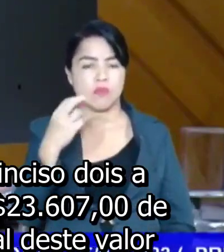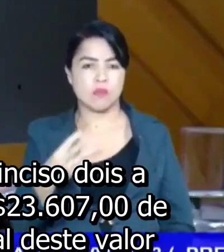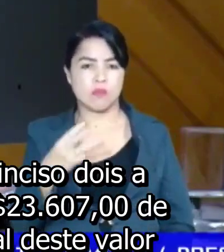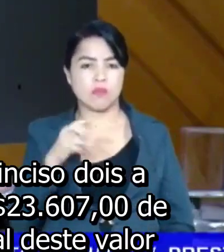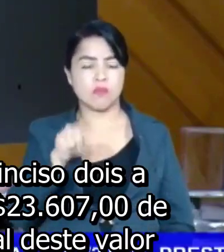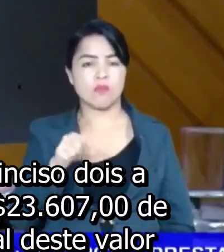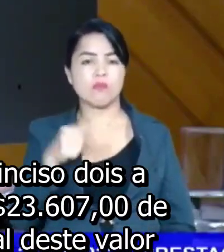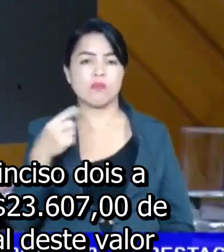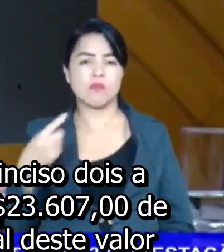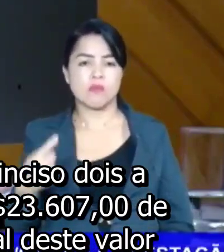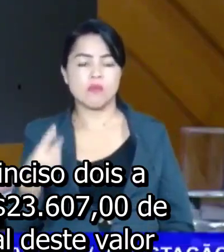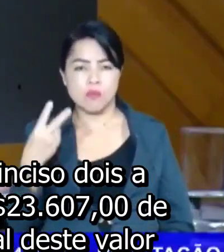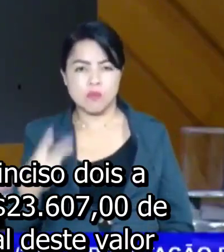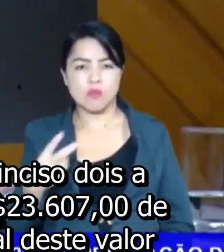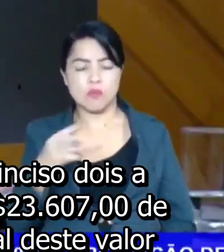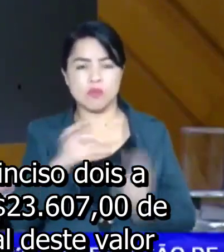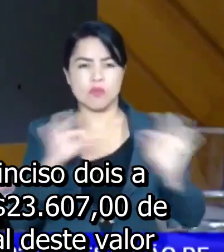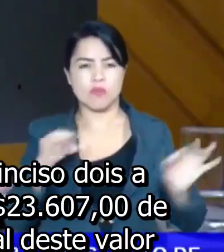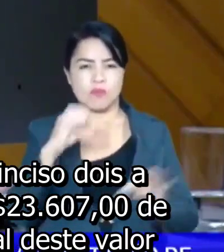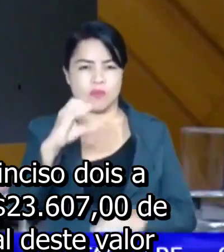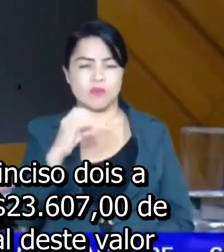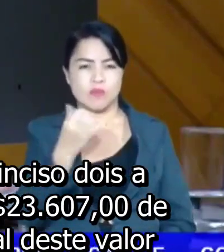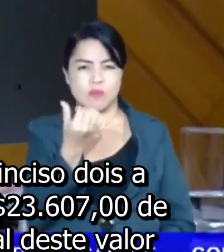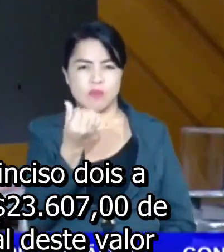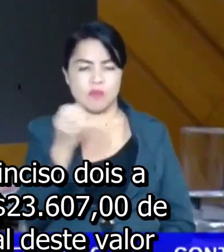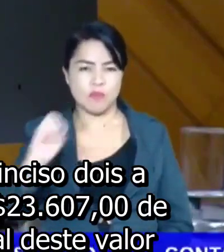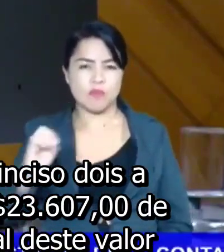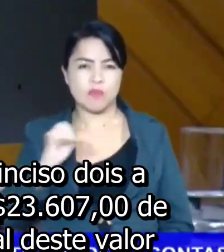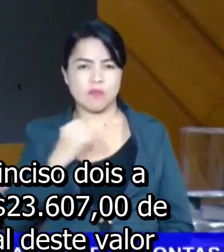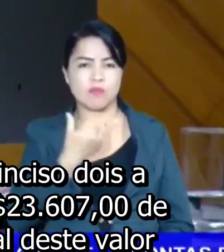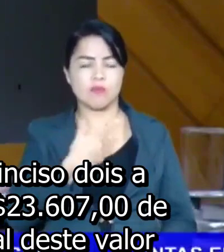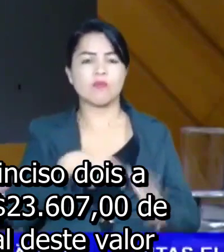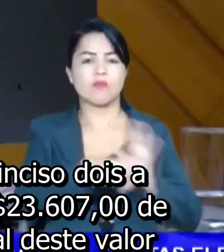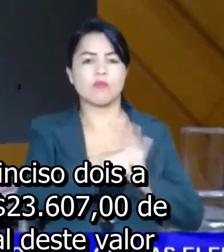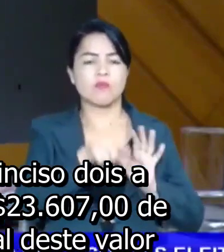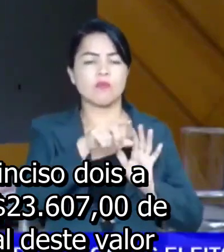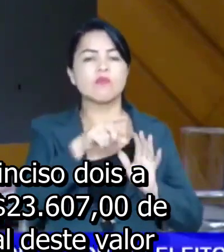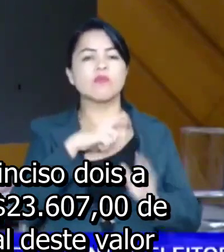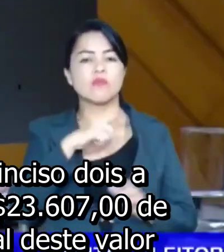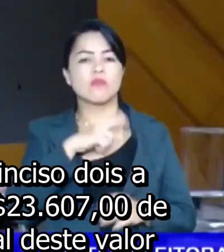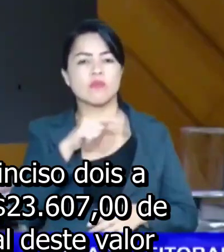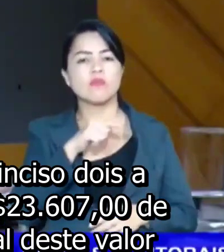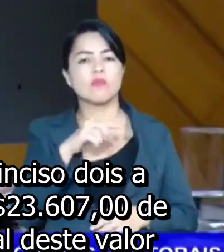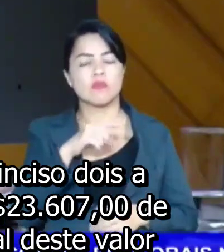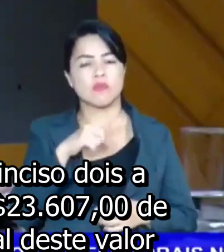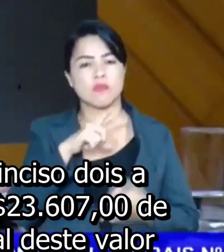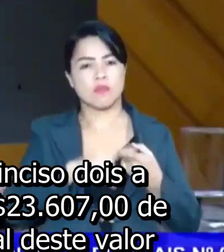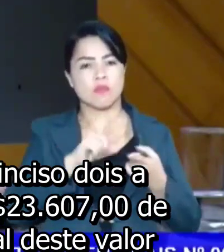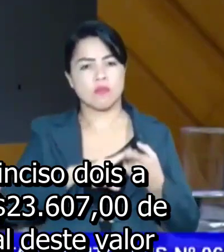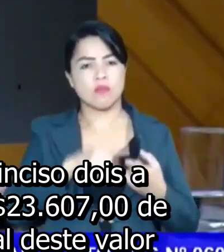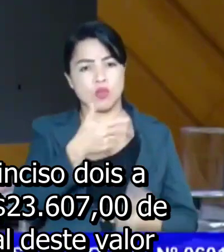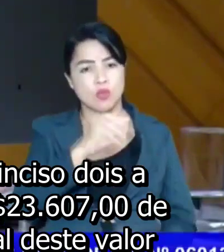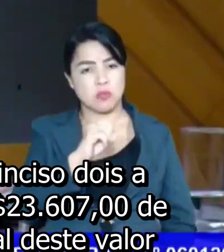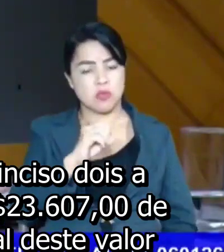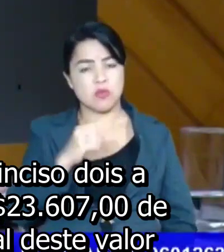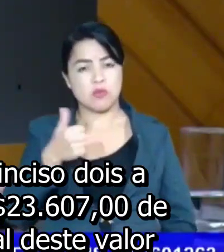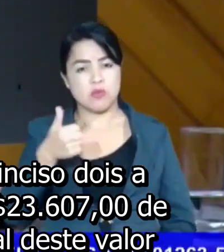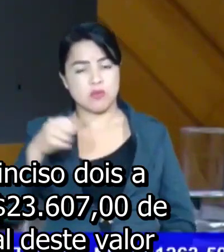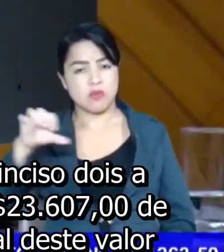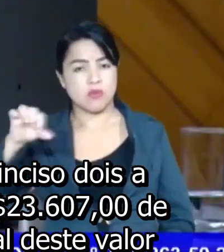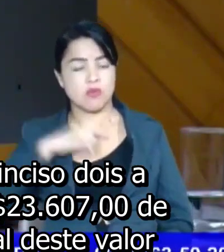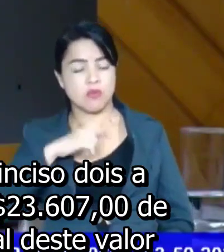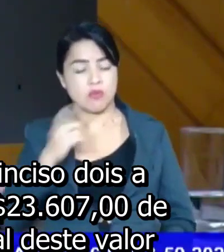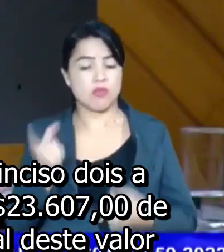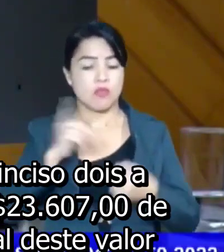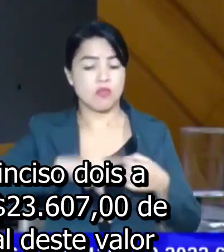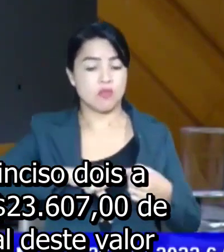linha C e artigo 60, ambos da resolução do TSE 23.607, 2019, ou o comprovante de devolução